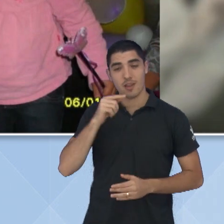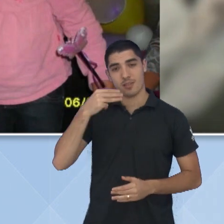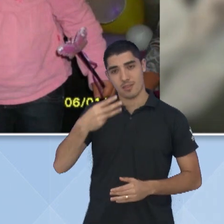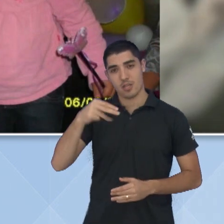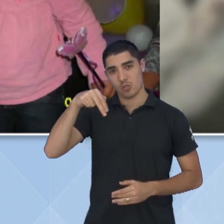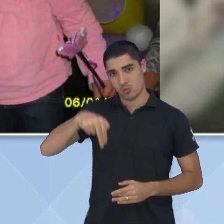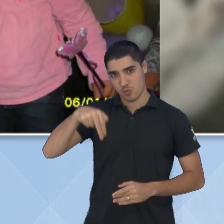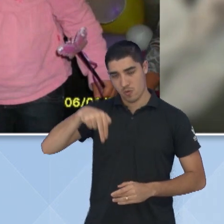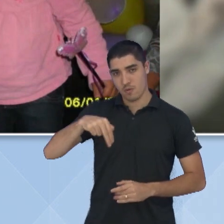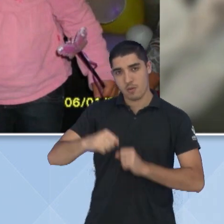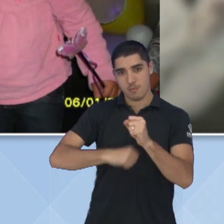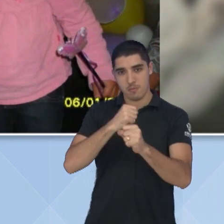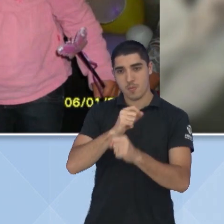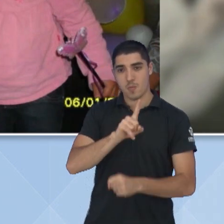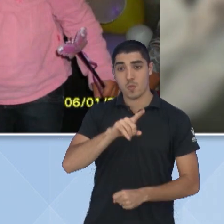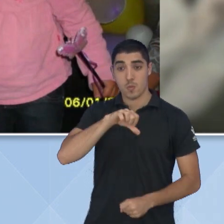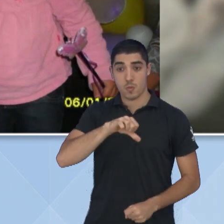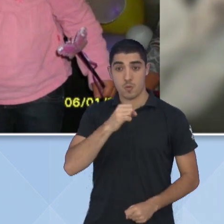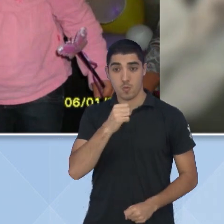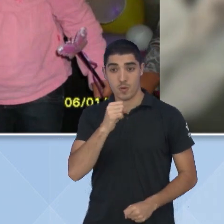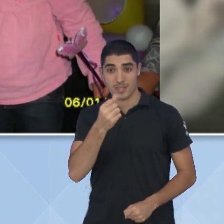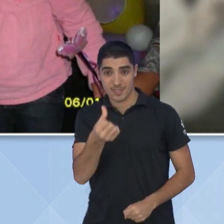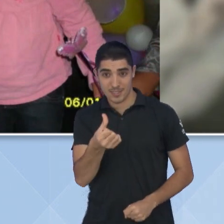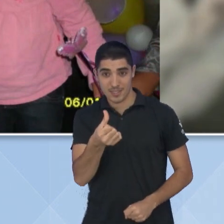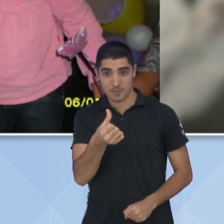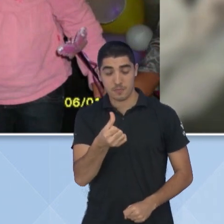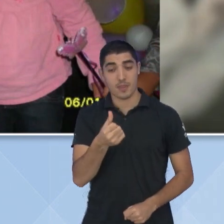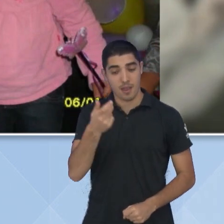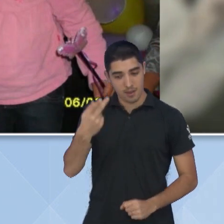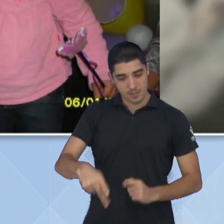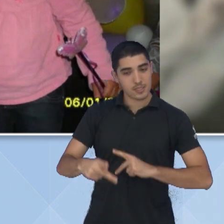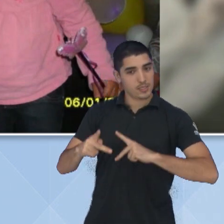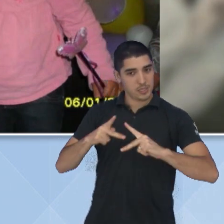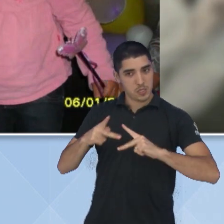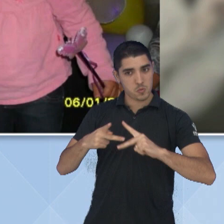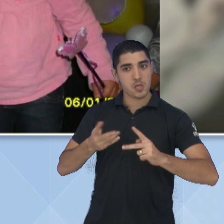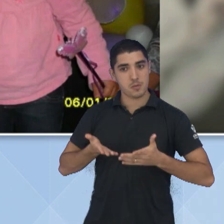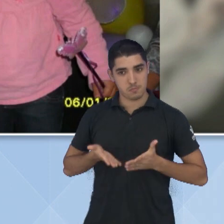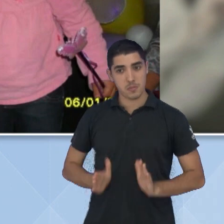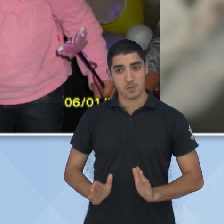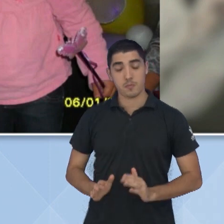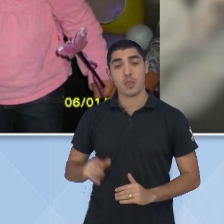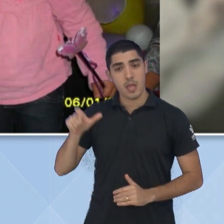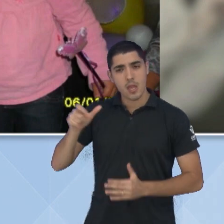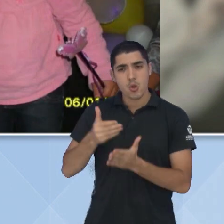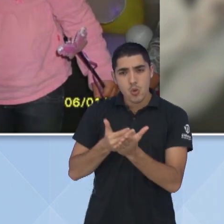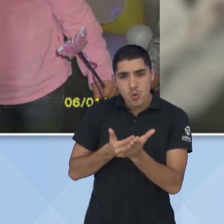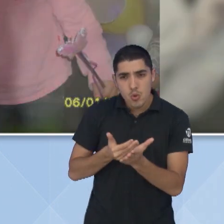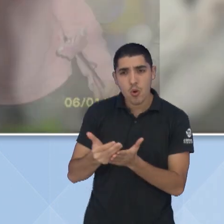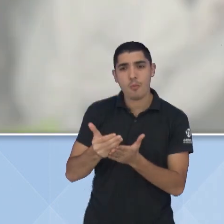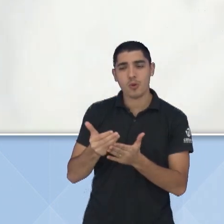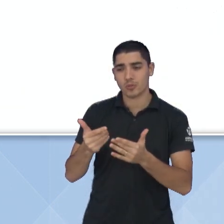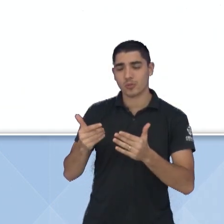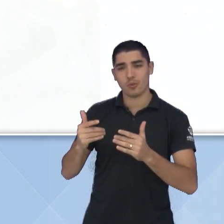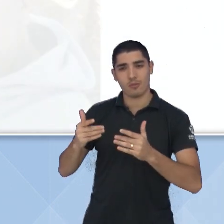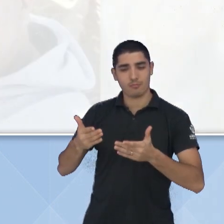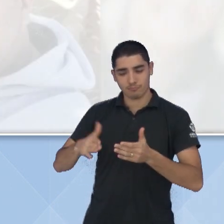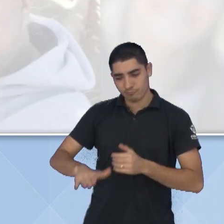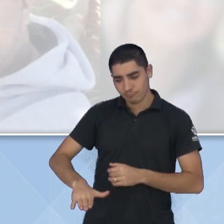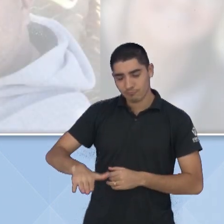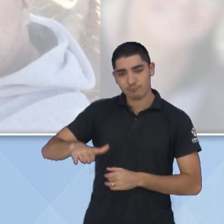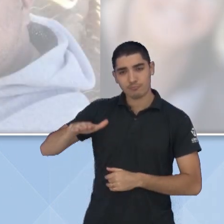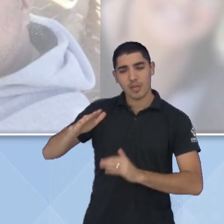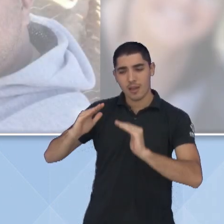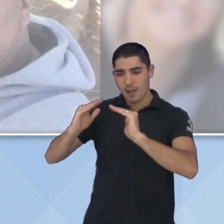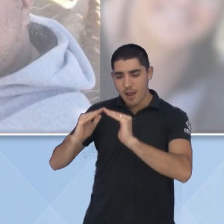de novembro de 86, em nossa querida cidade. Sua jornada começou em uma modesta casa, onde ele cresceu ao lado de